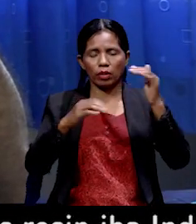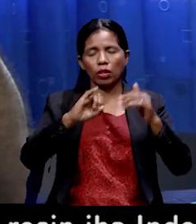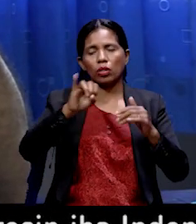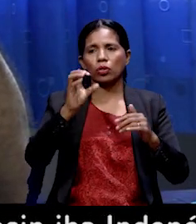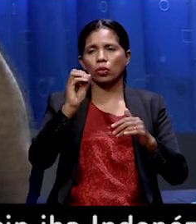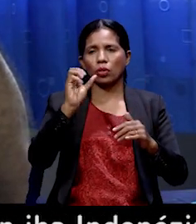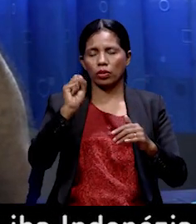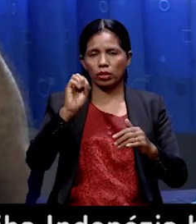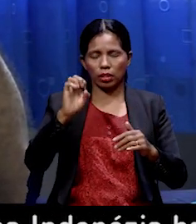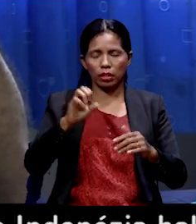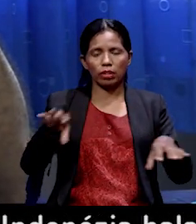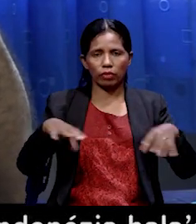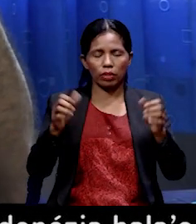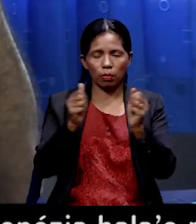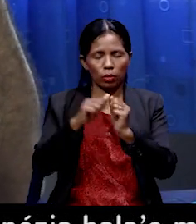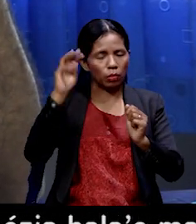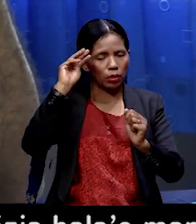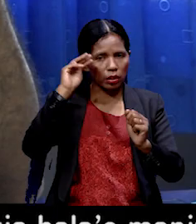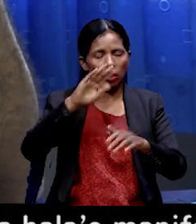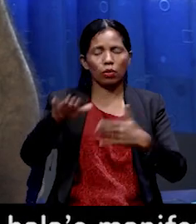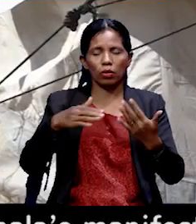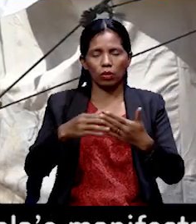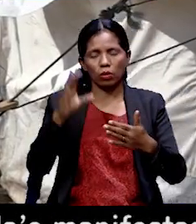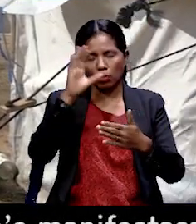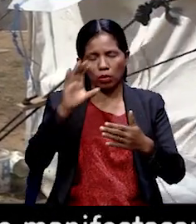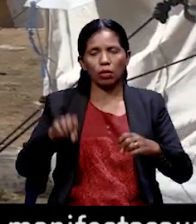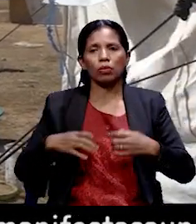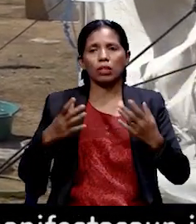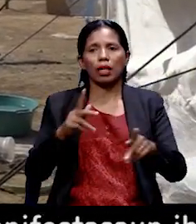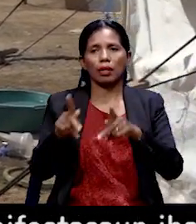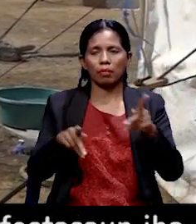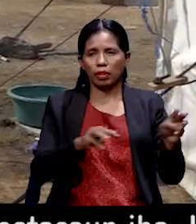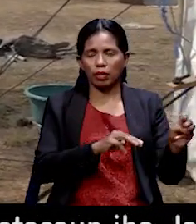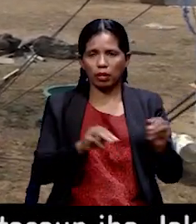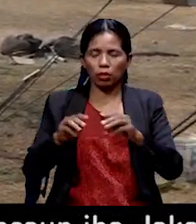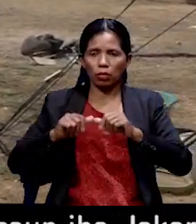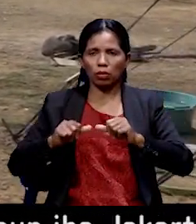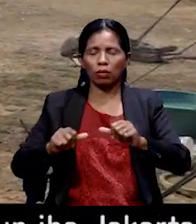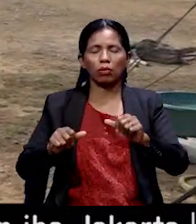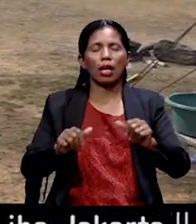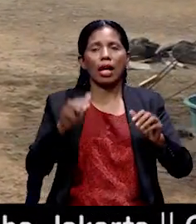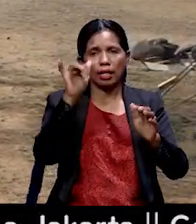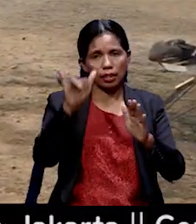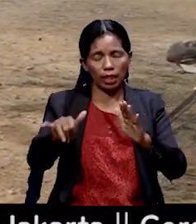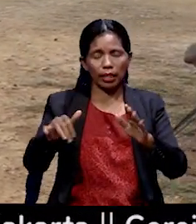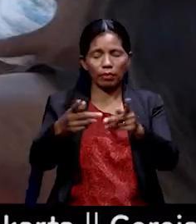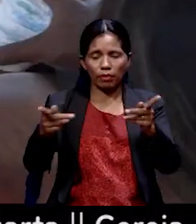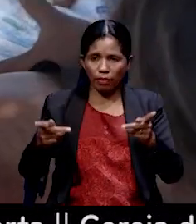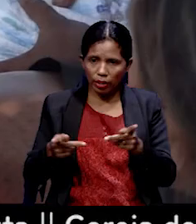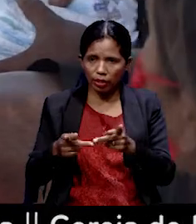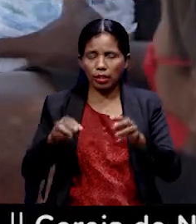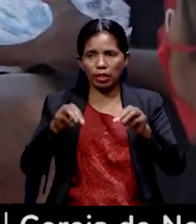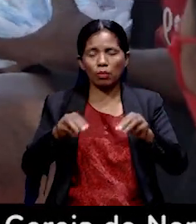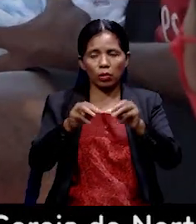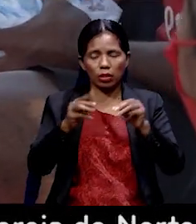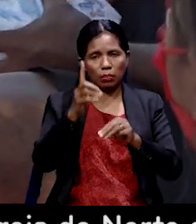ato coordena o Ministério Competente Sira, foi divulgar solução para refugiados Sira Nebe, continua rela e refatem refugiados Sira em município de Lee. Tuir